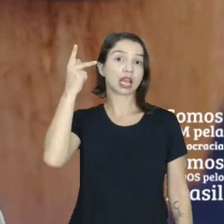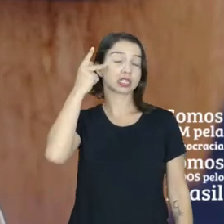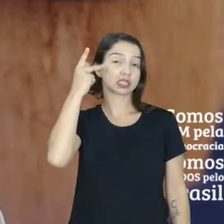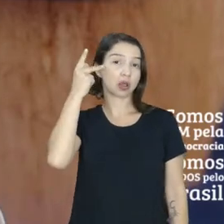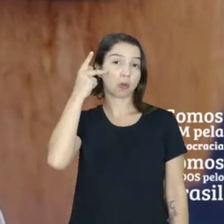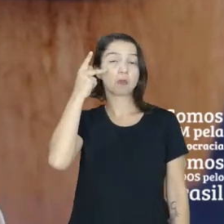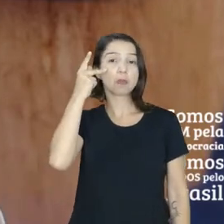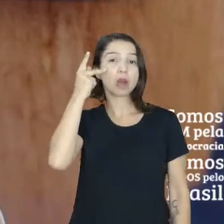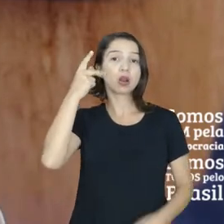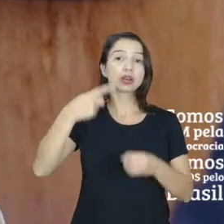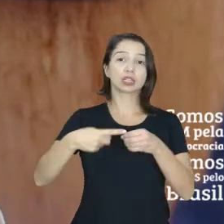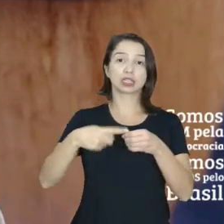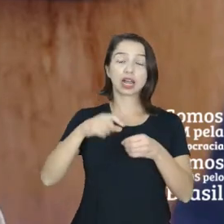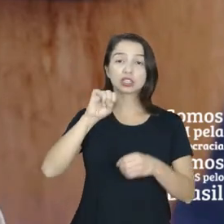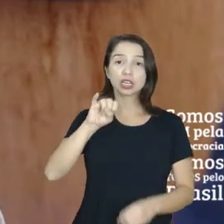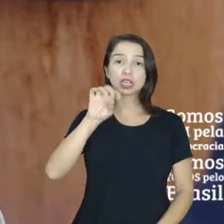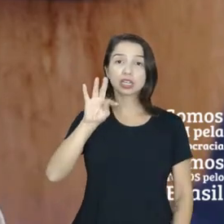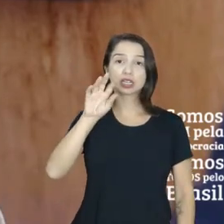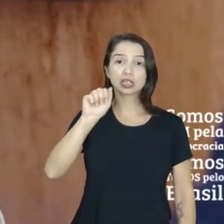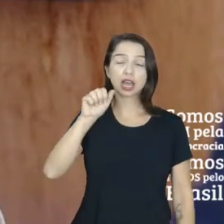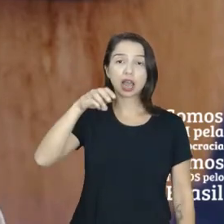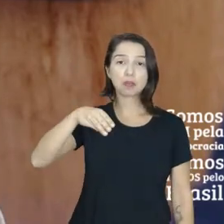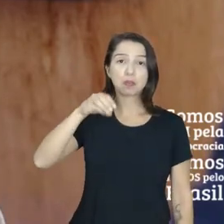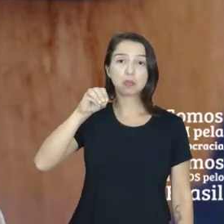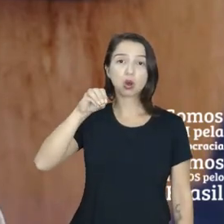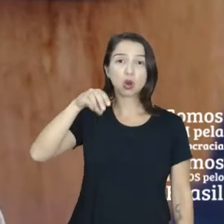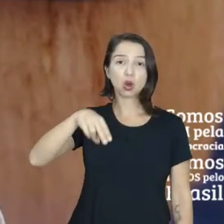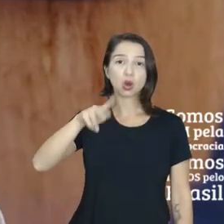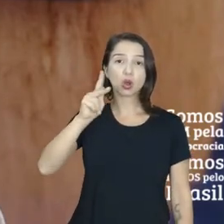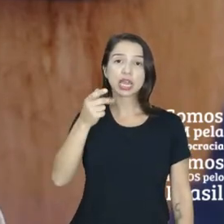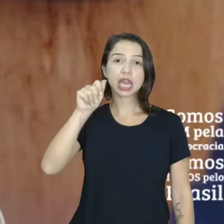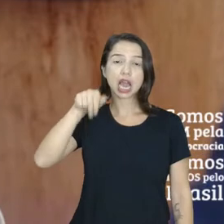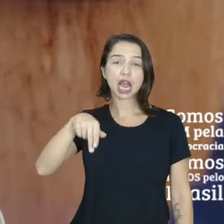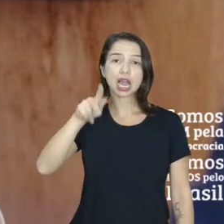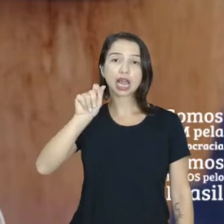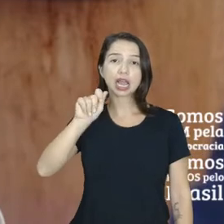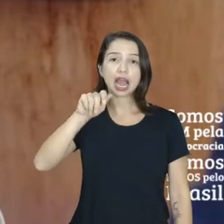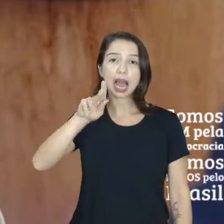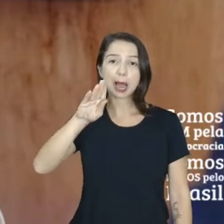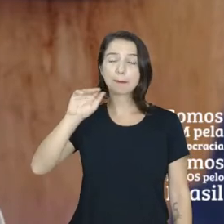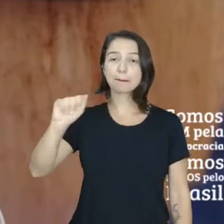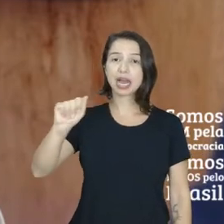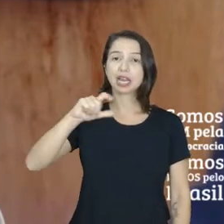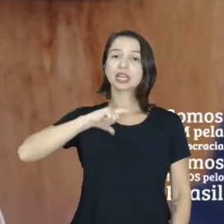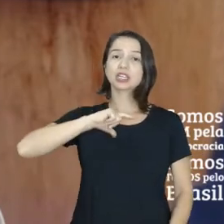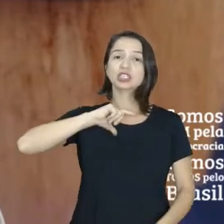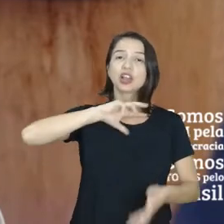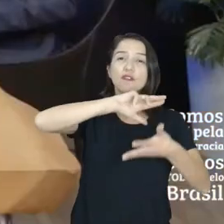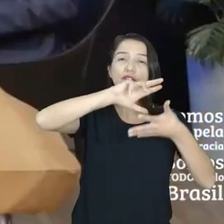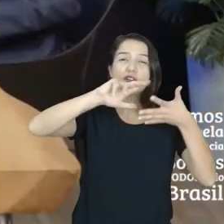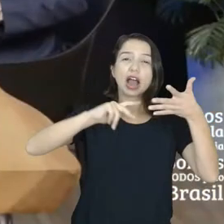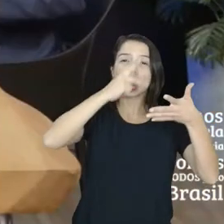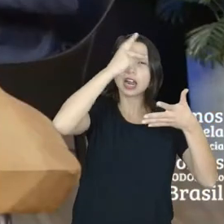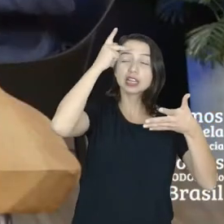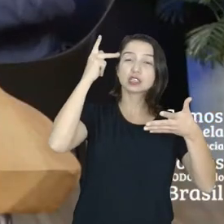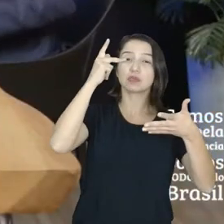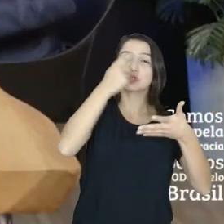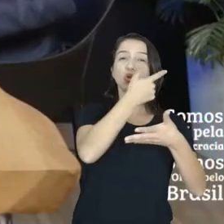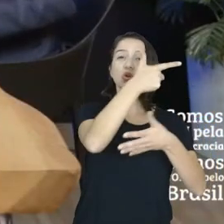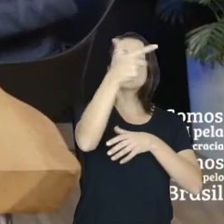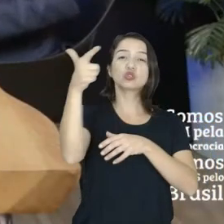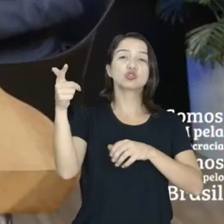estudar teologia. Aliás, você pegar grandes pastores aqui da capital hoje, eles moraram em Pindamonhangaba. Uhum. E